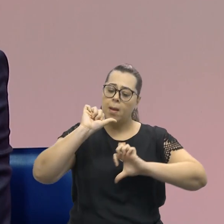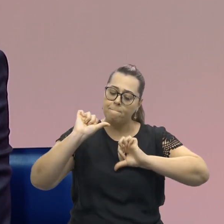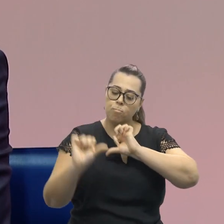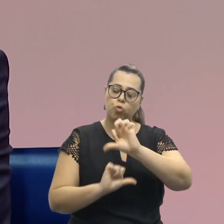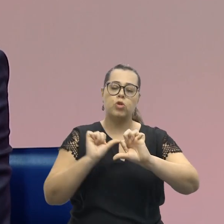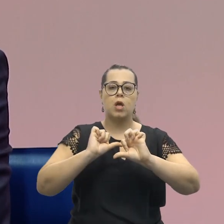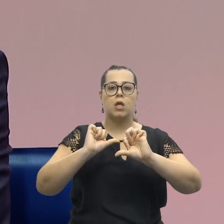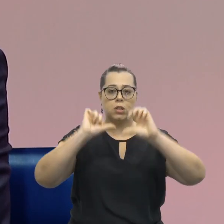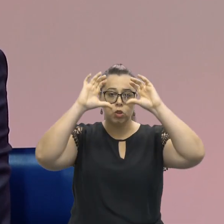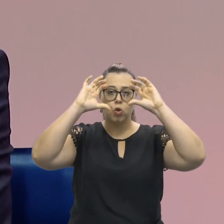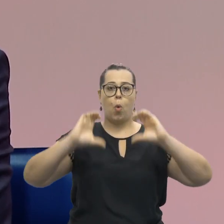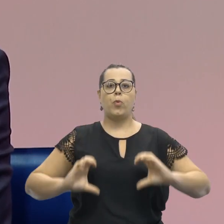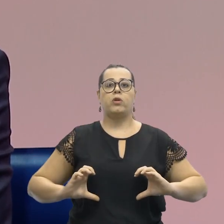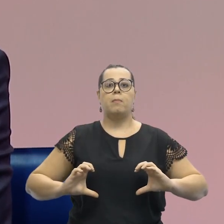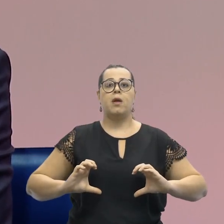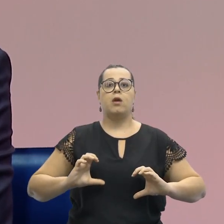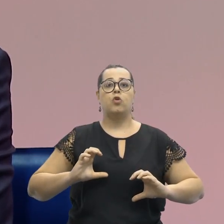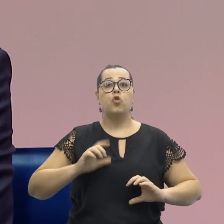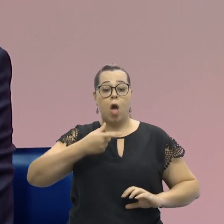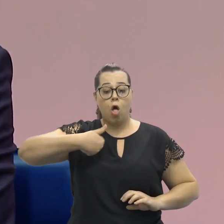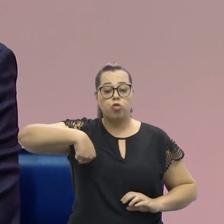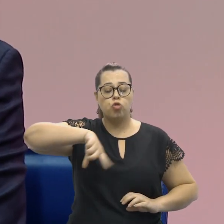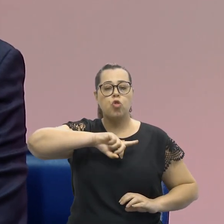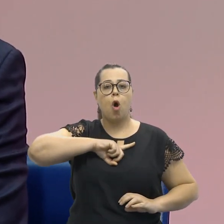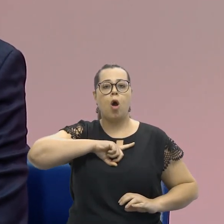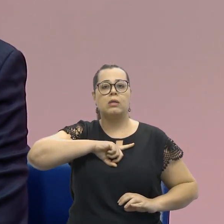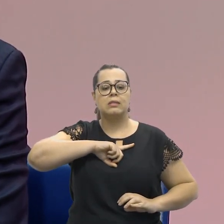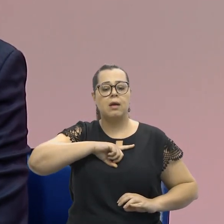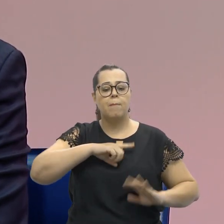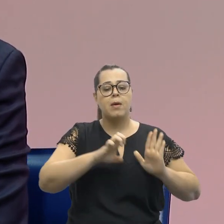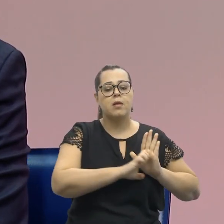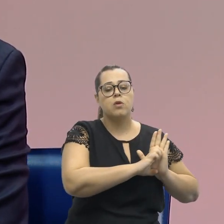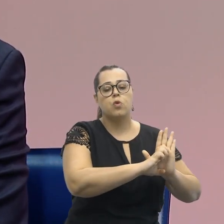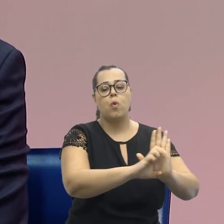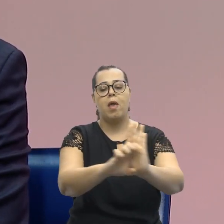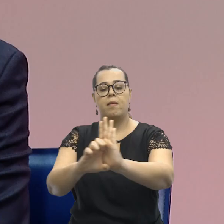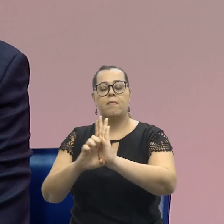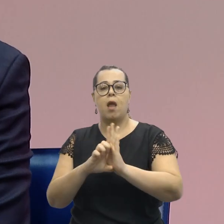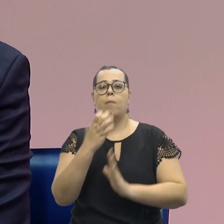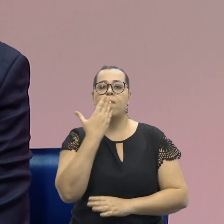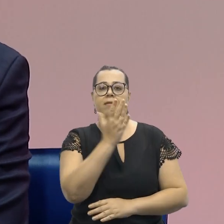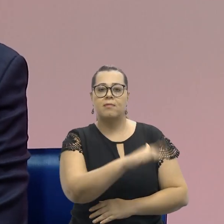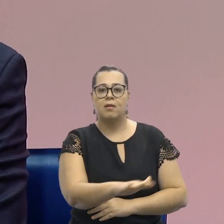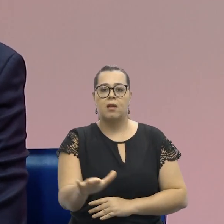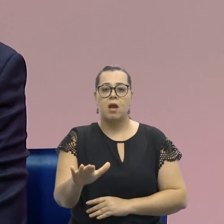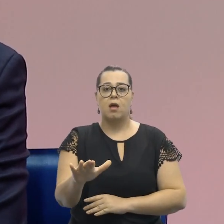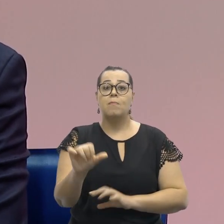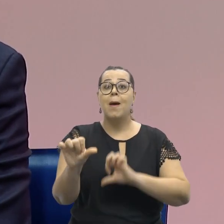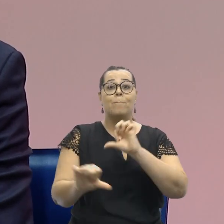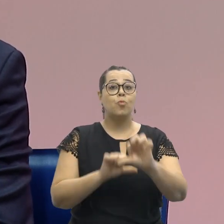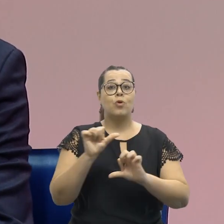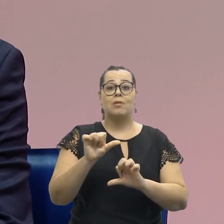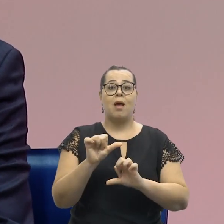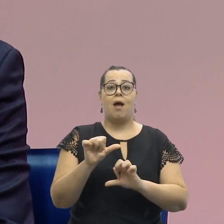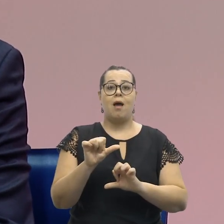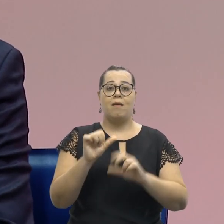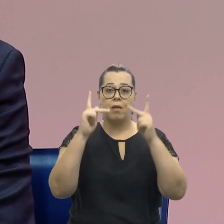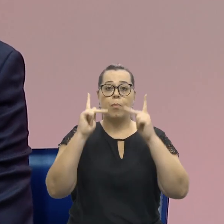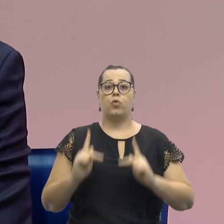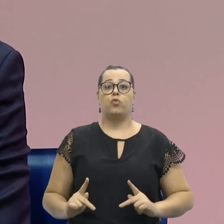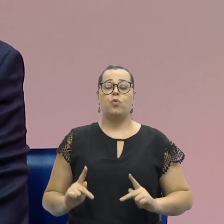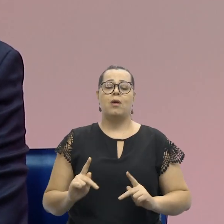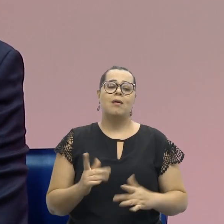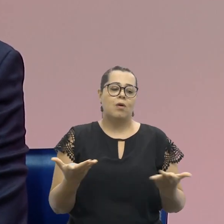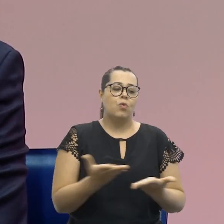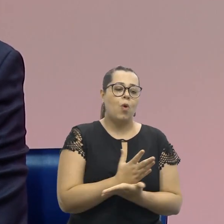mais importante. E essa mudança comportamental, que nós possamos passar com nossas ações, exemplo para nossas crianças, que elas não tenham essa